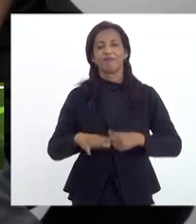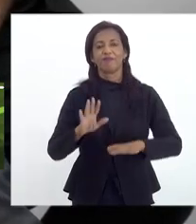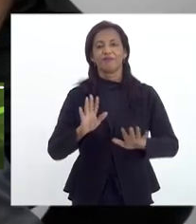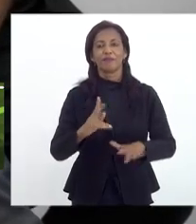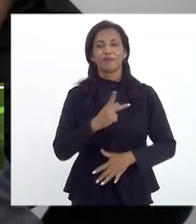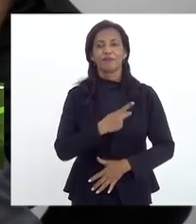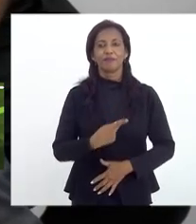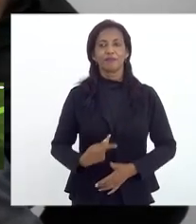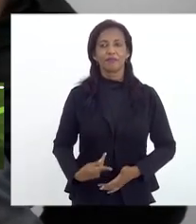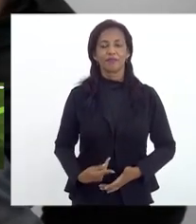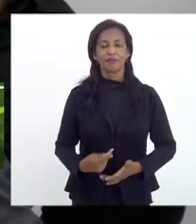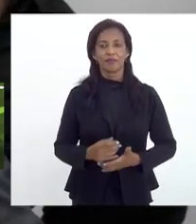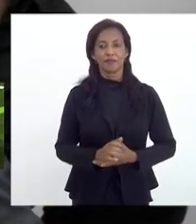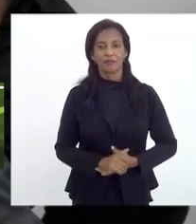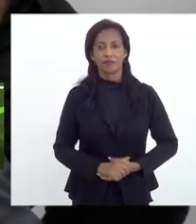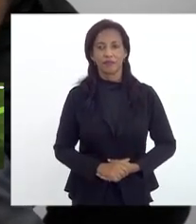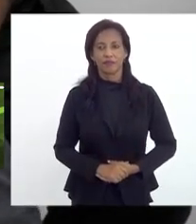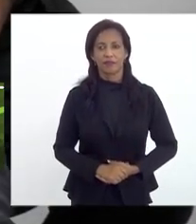Presidente